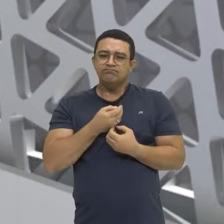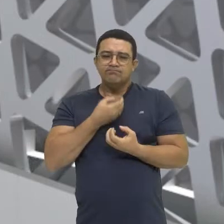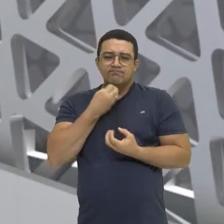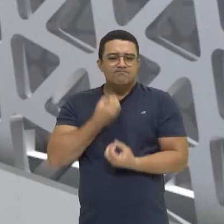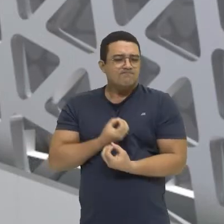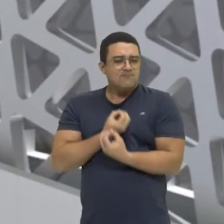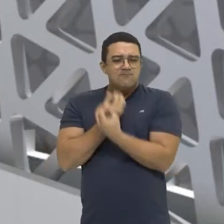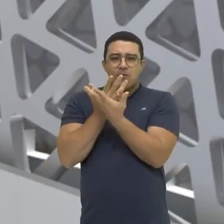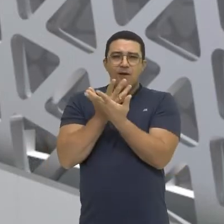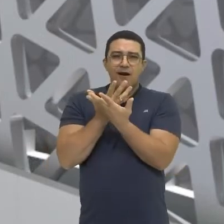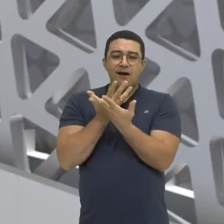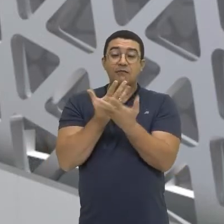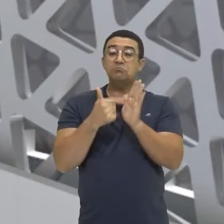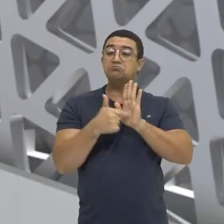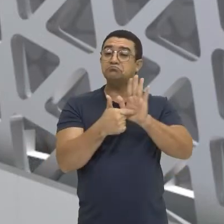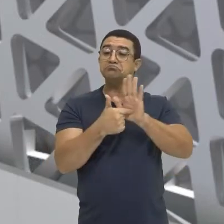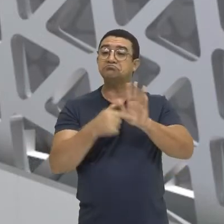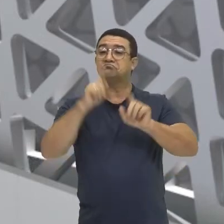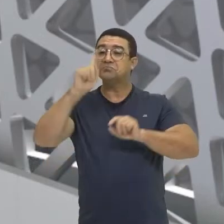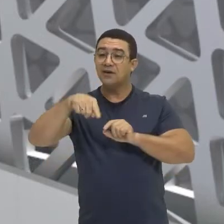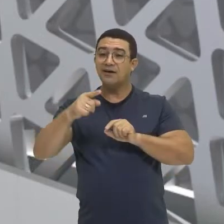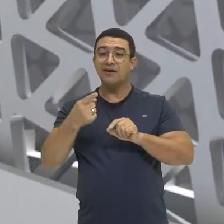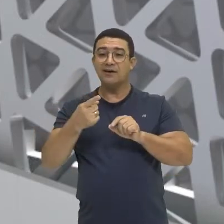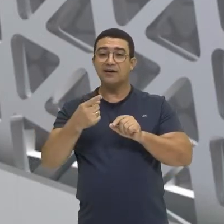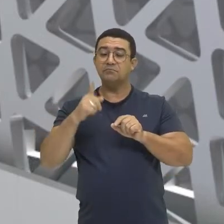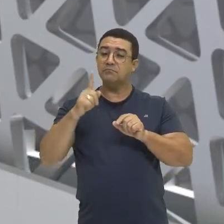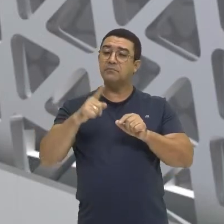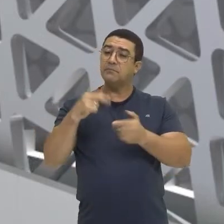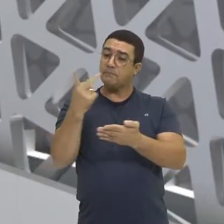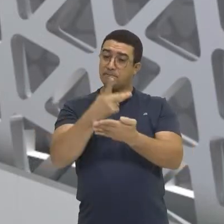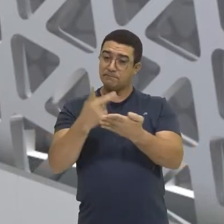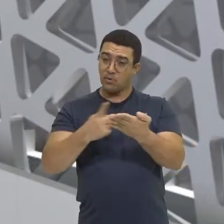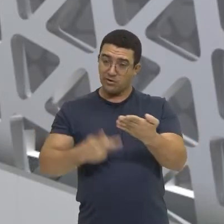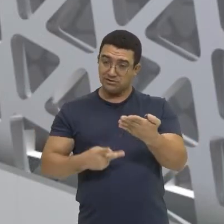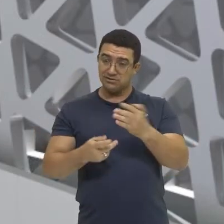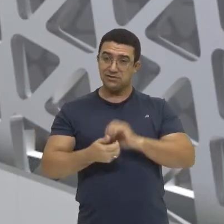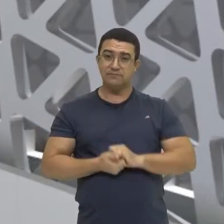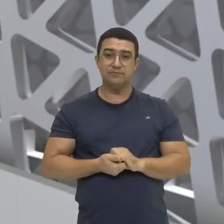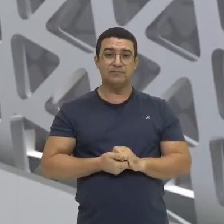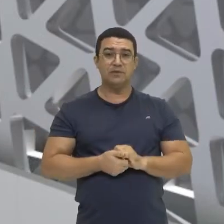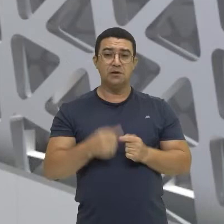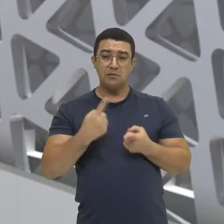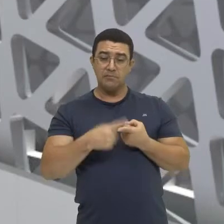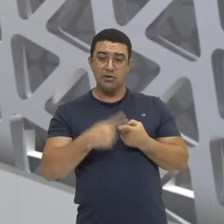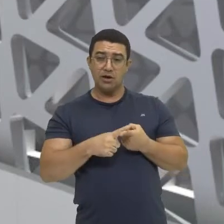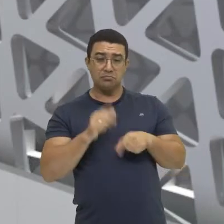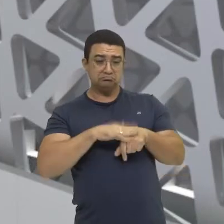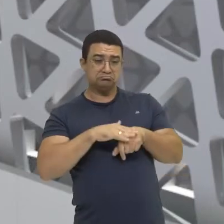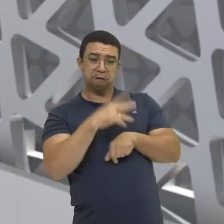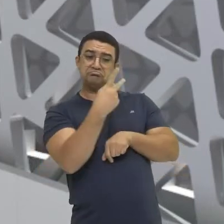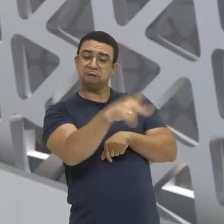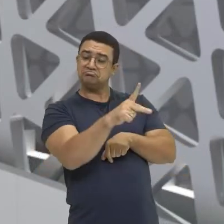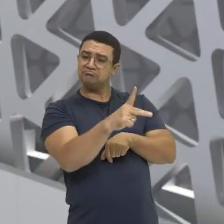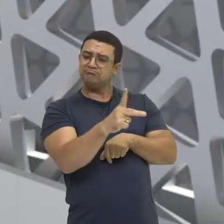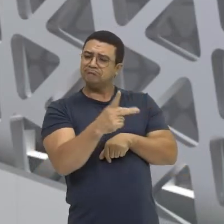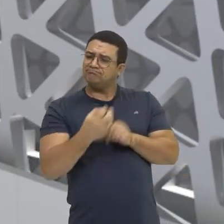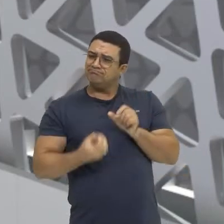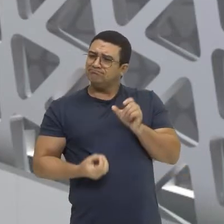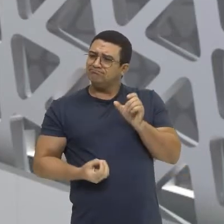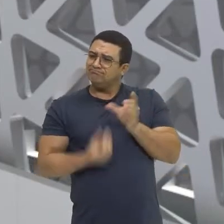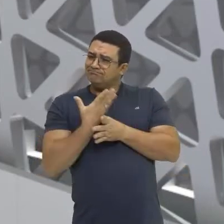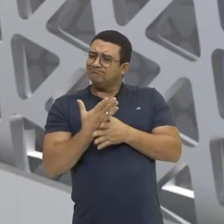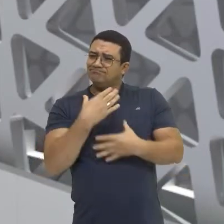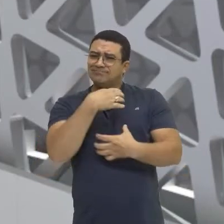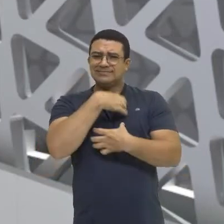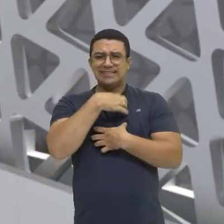poema, isso a gente chama de poesia. Por quê? Porque isso provocou em você um sentimento, não é